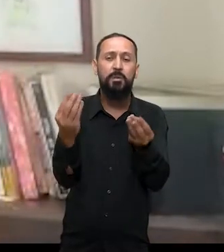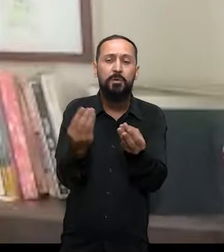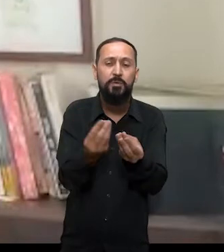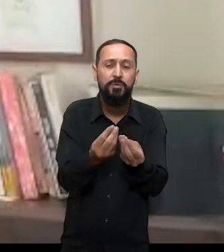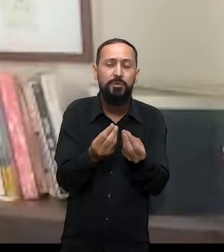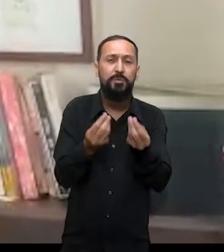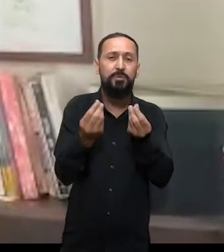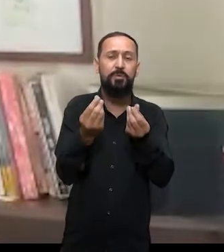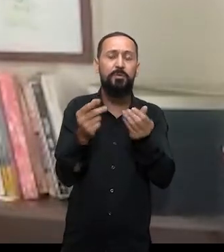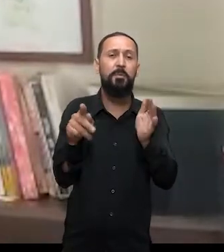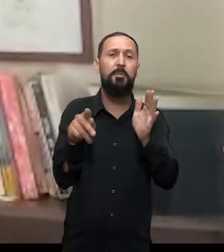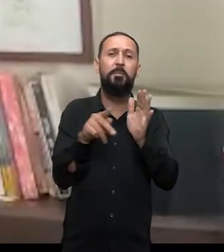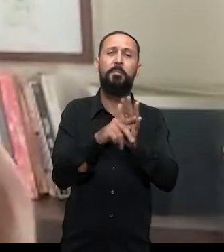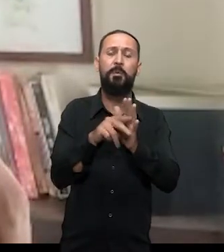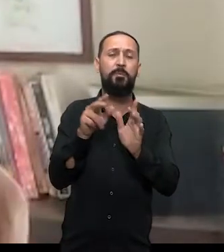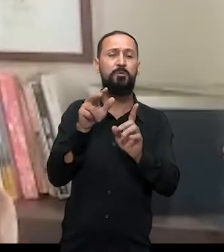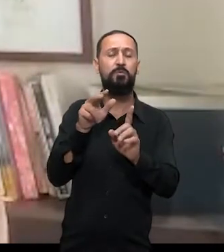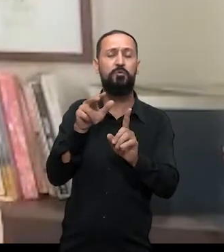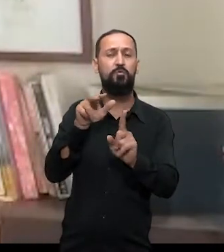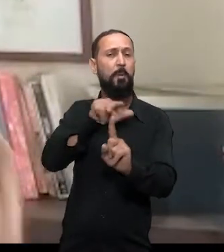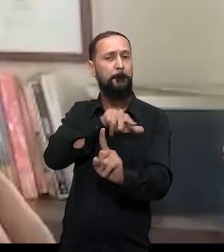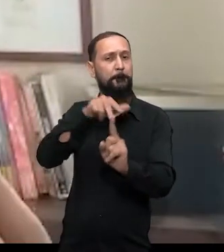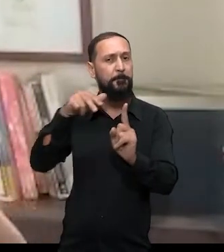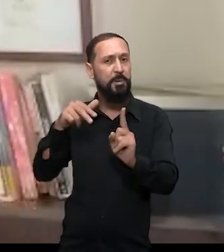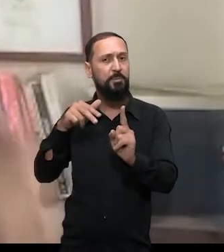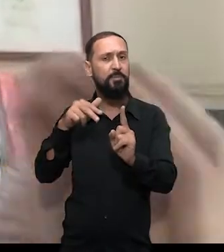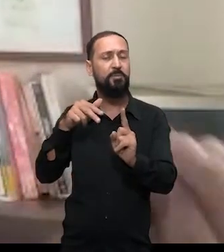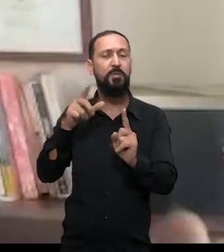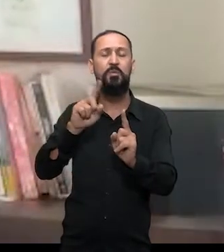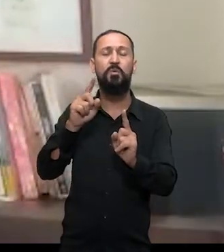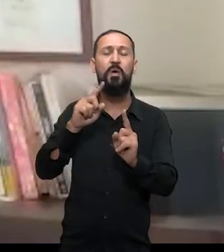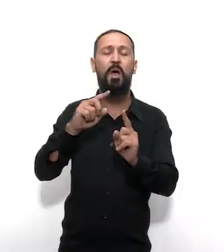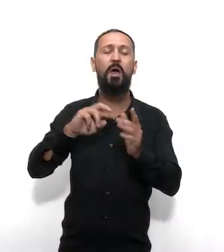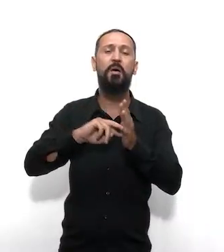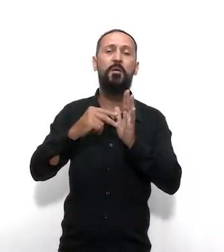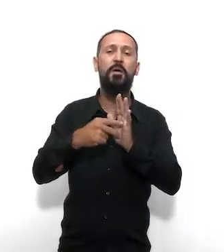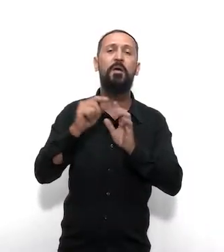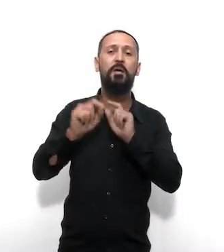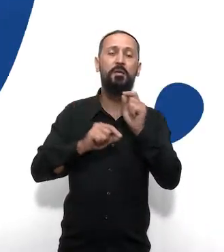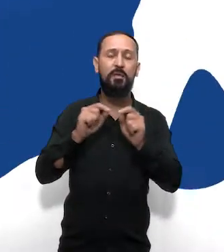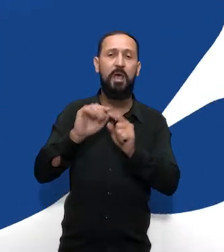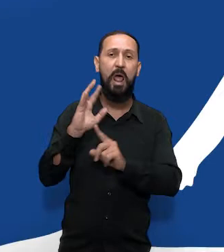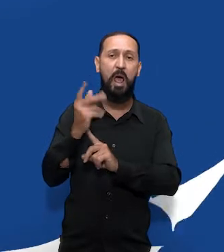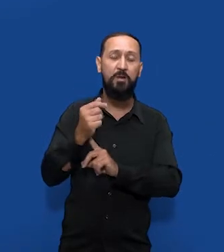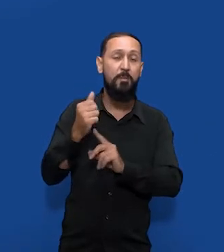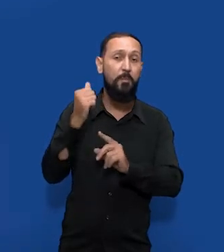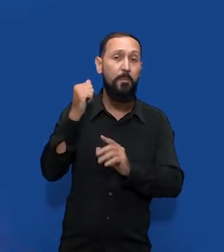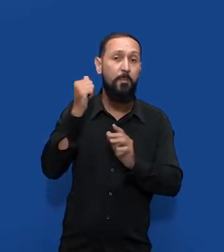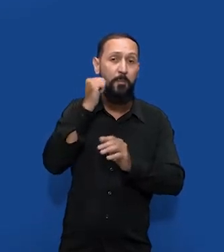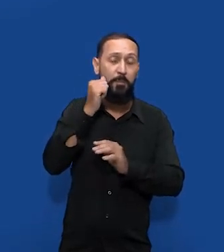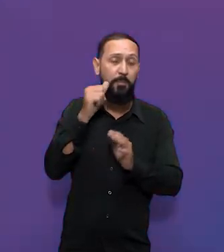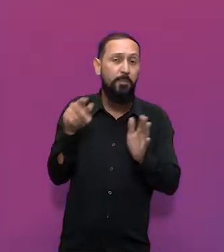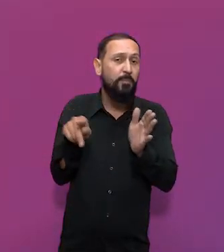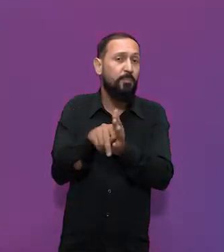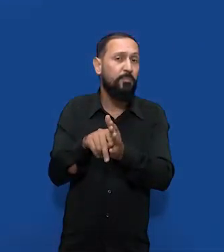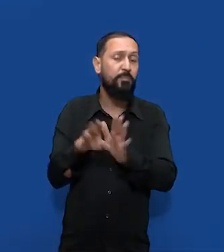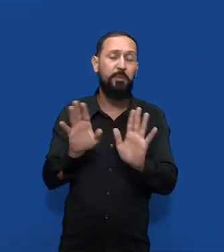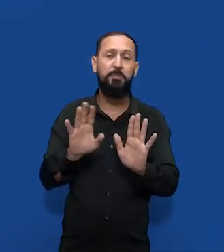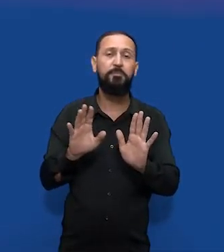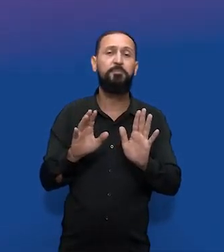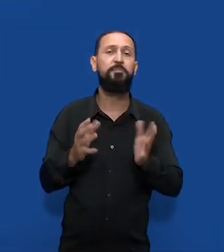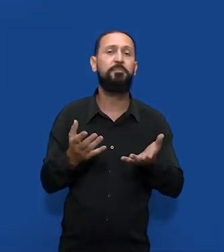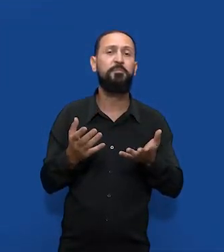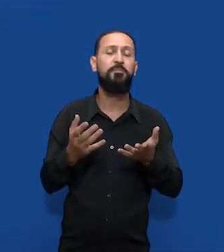refinamento estético de uma perspectiva de uma arte não figurativa, que era a arte feminina, né, não